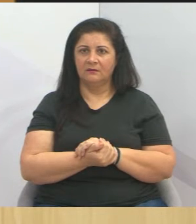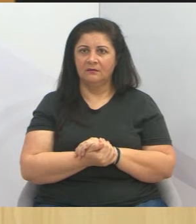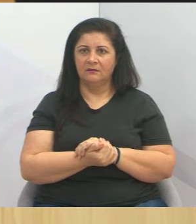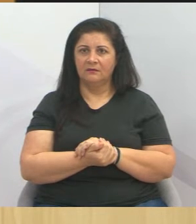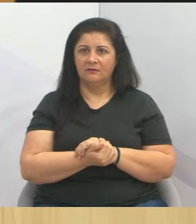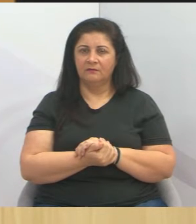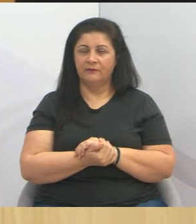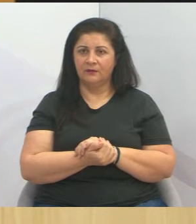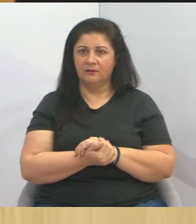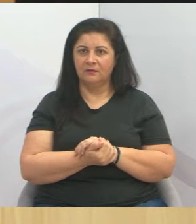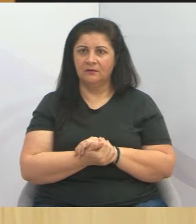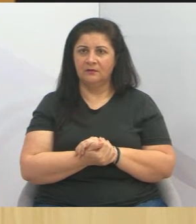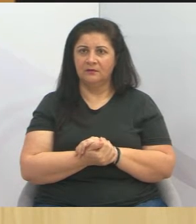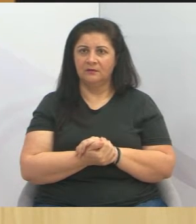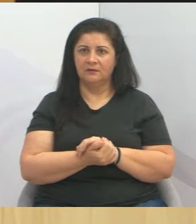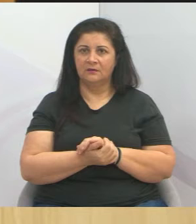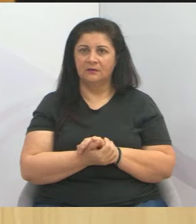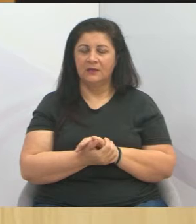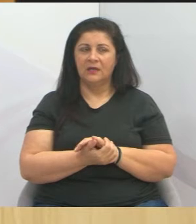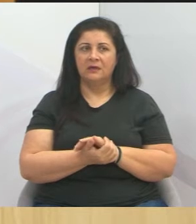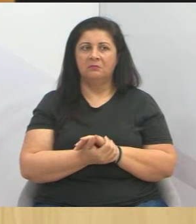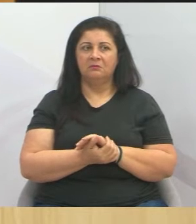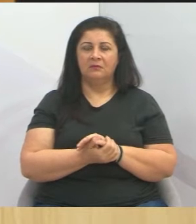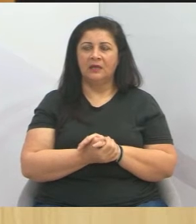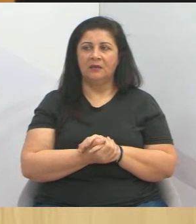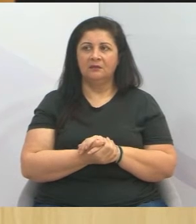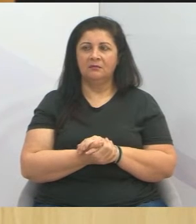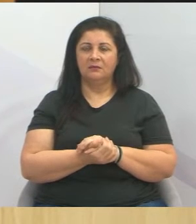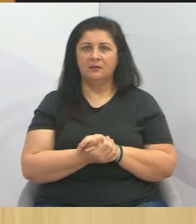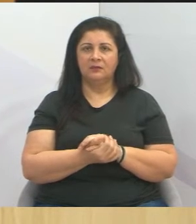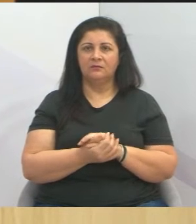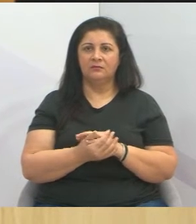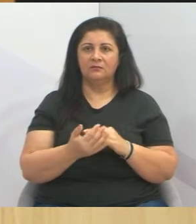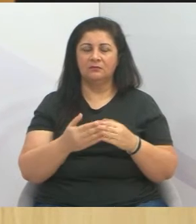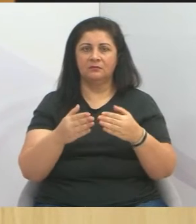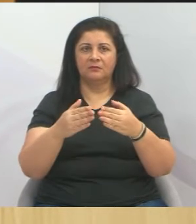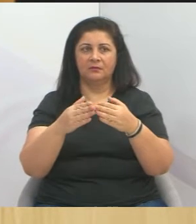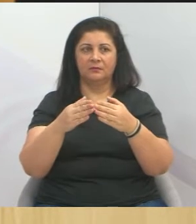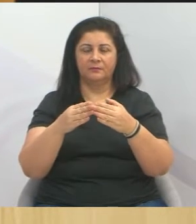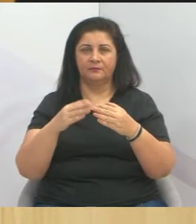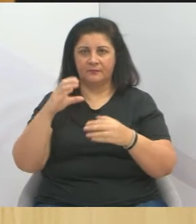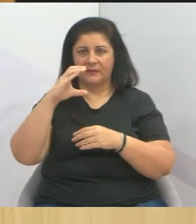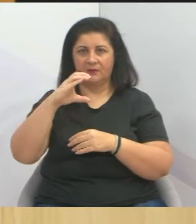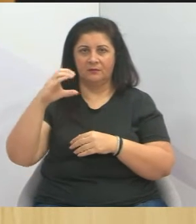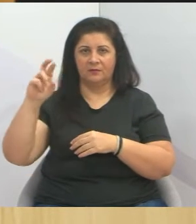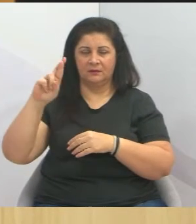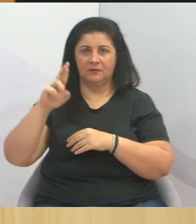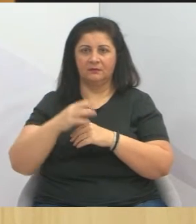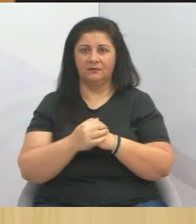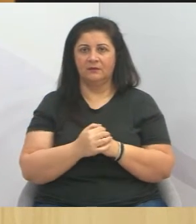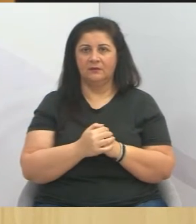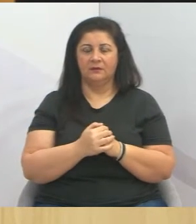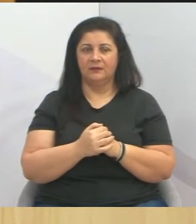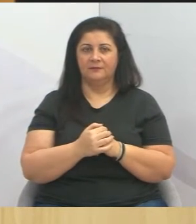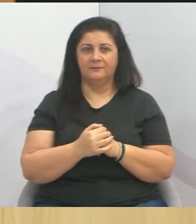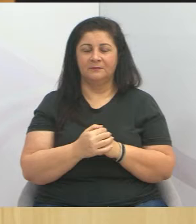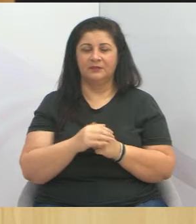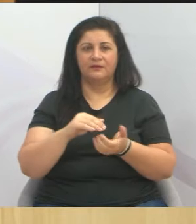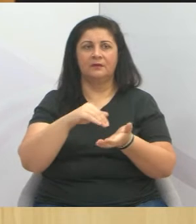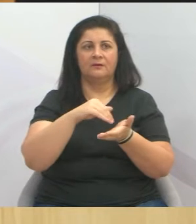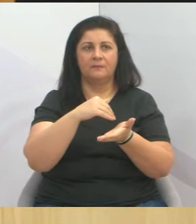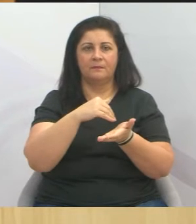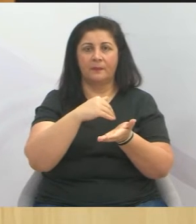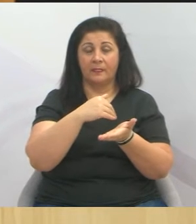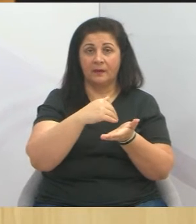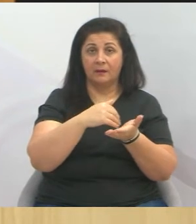requerimento 232 a concessionária Rota das Bandeiras solicitando a conclusão do serviço